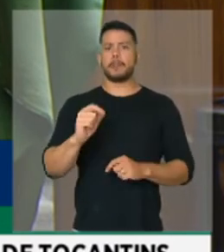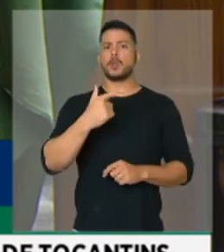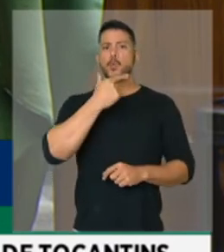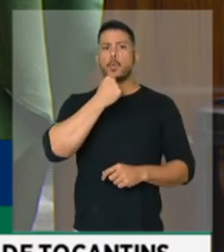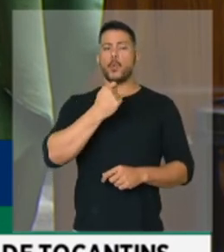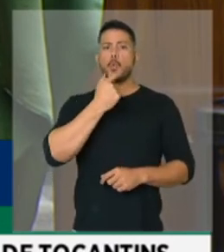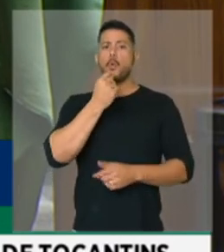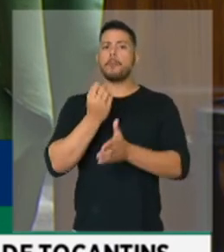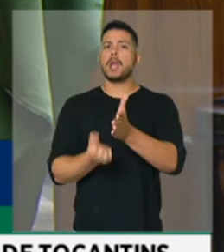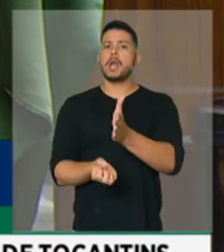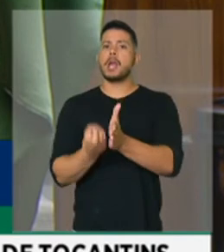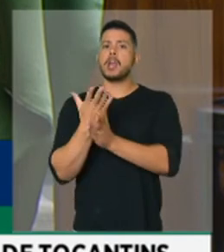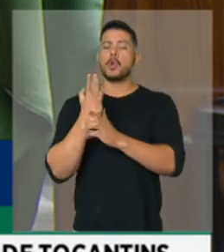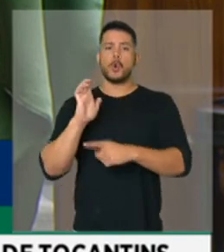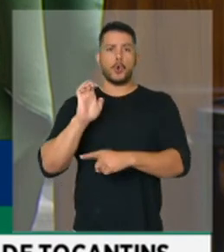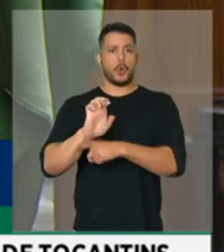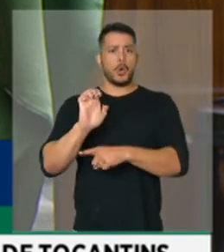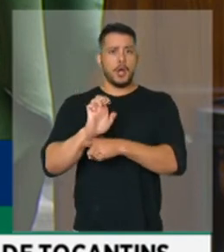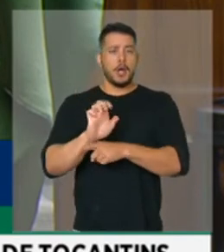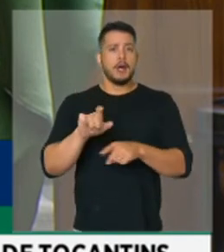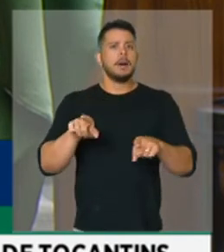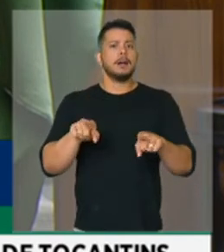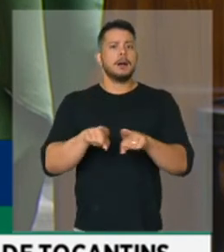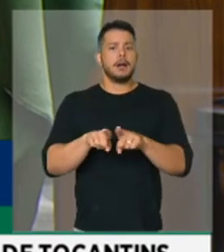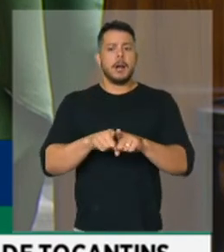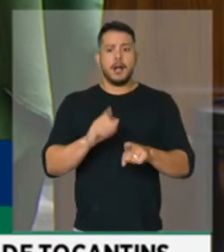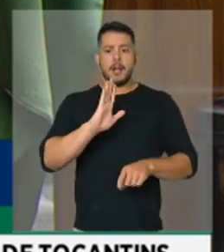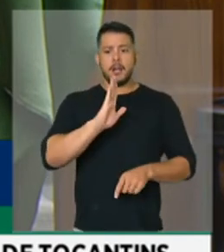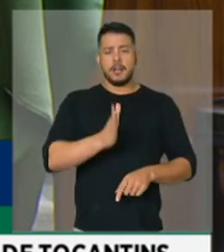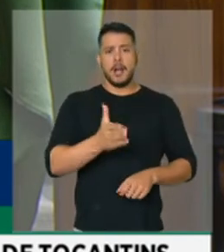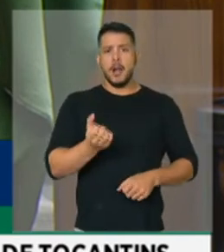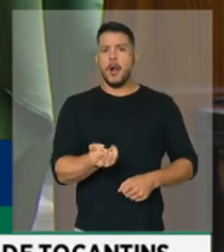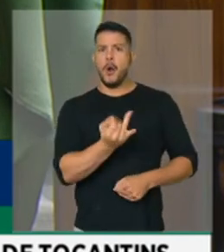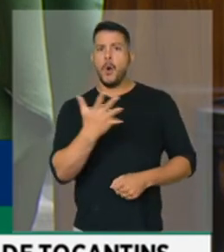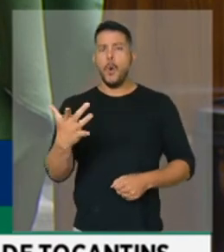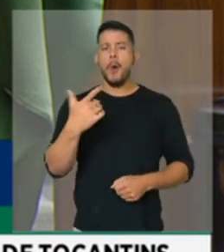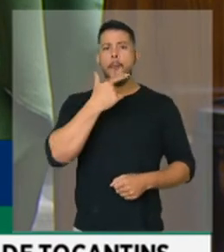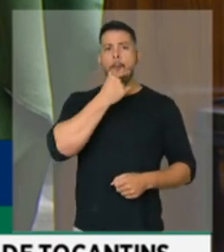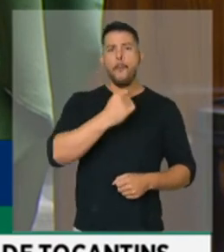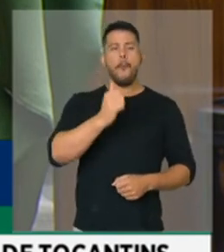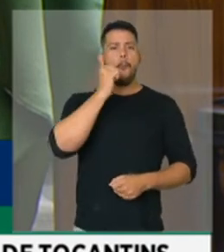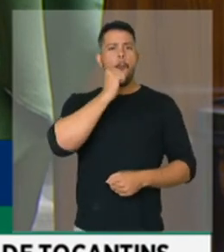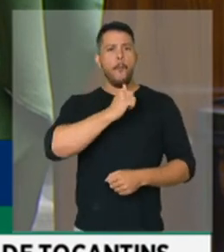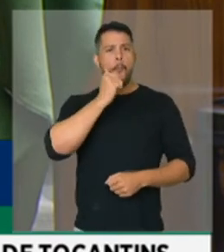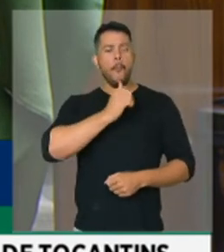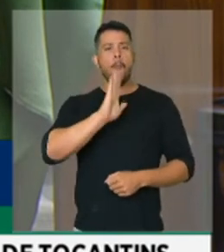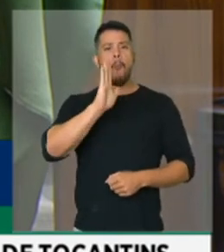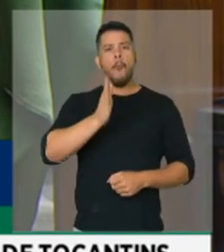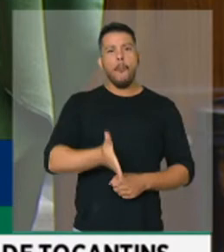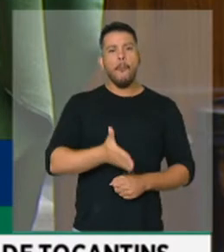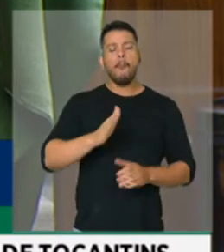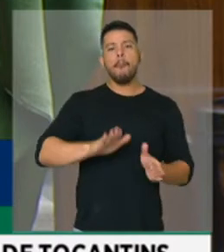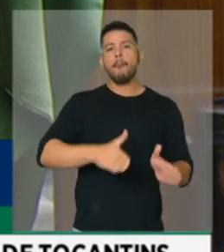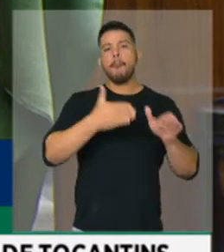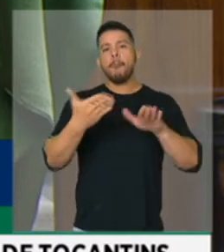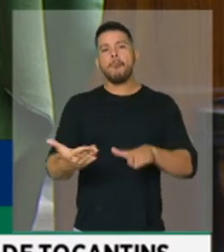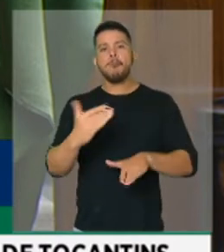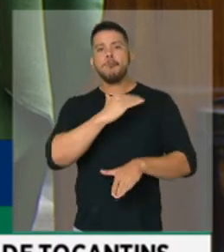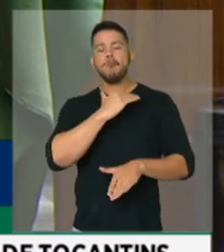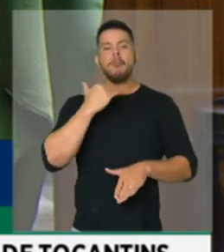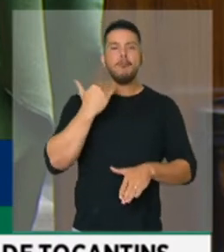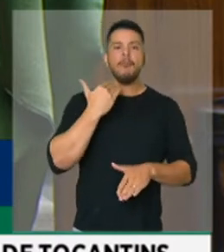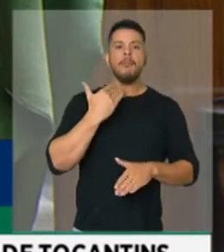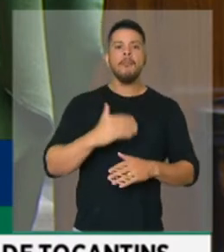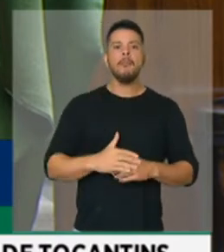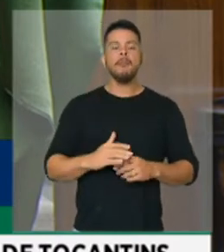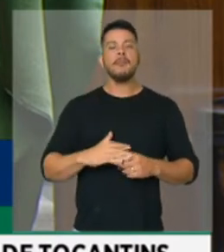e mulheres que perderam suas vidas, agora alguns em função da Covid-19, outras por saúde, mas